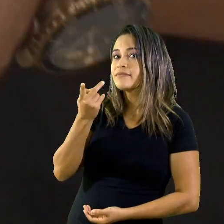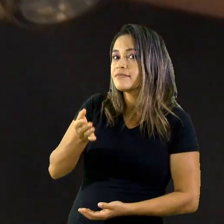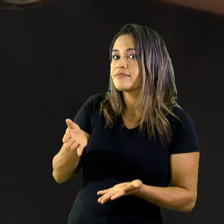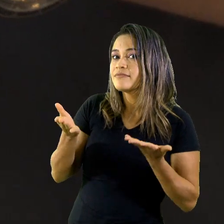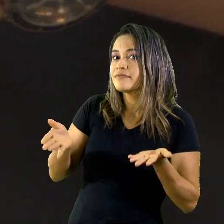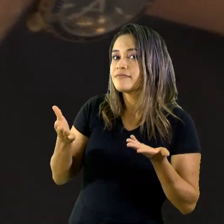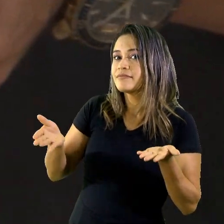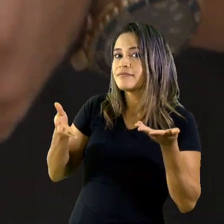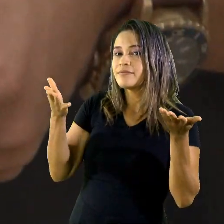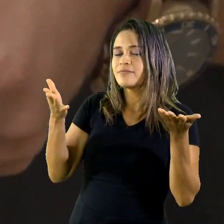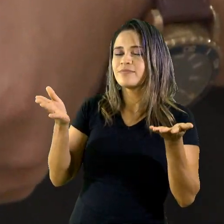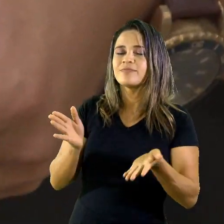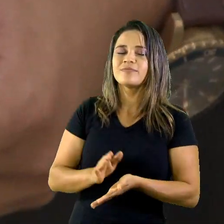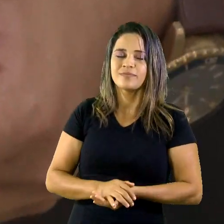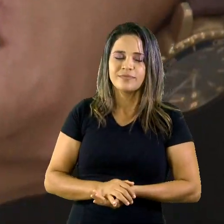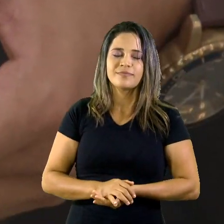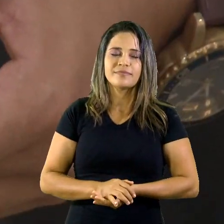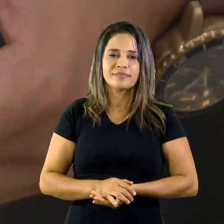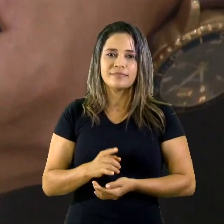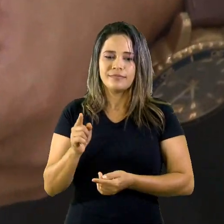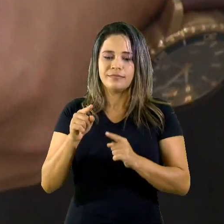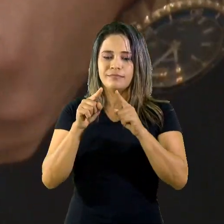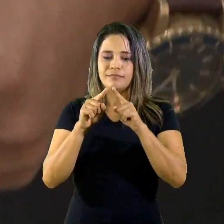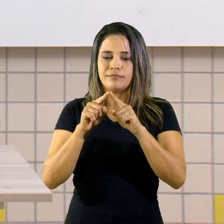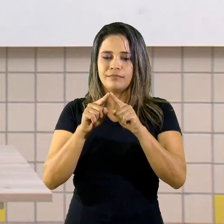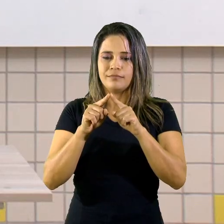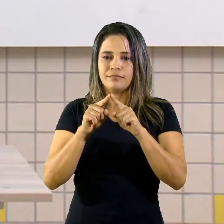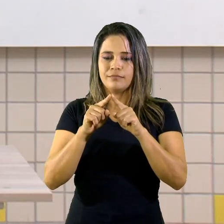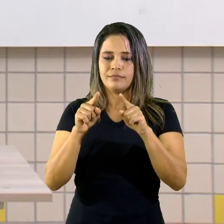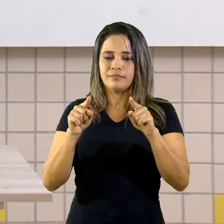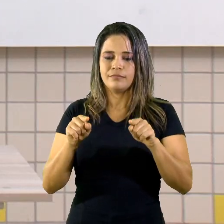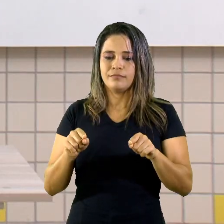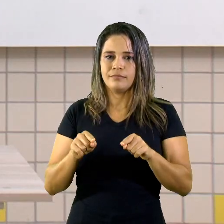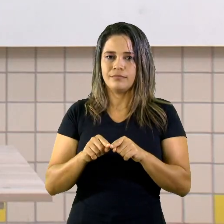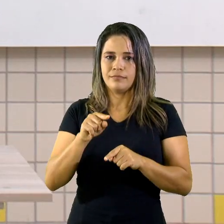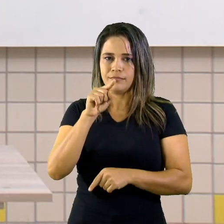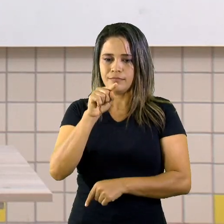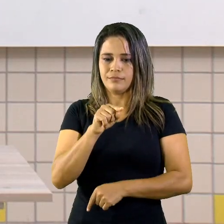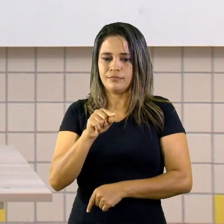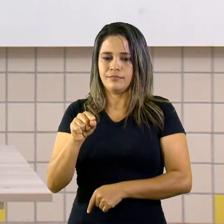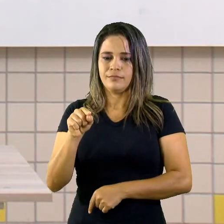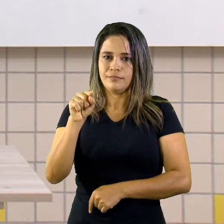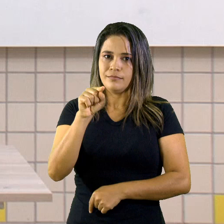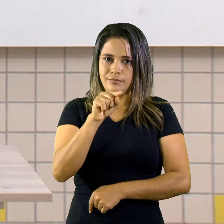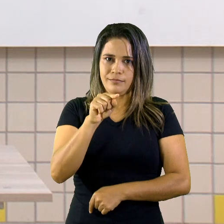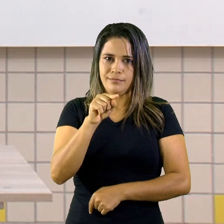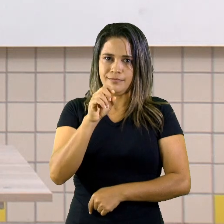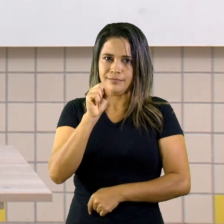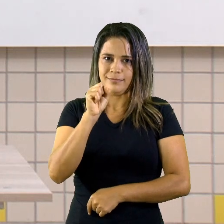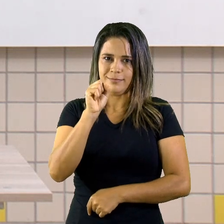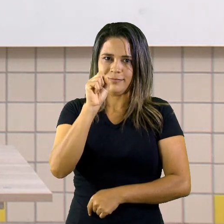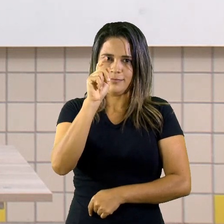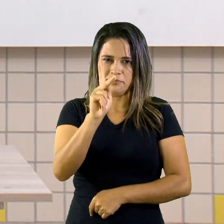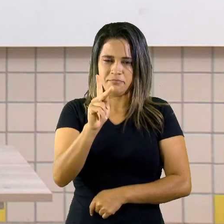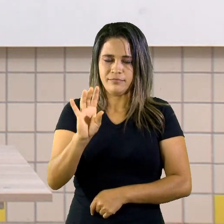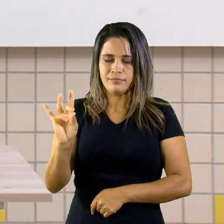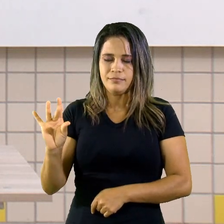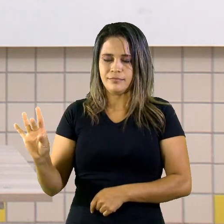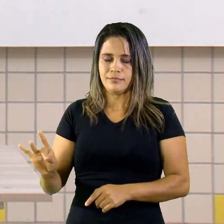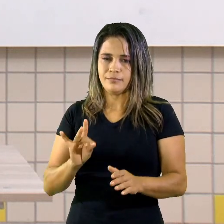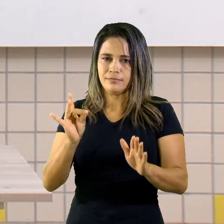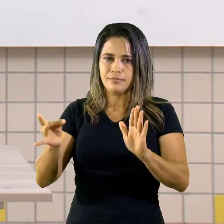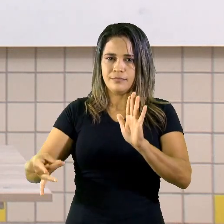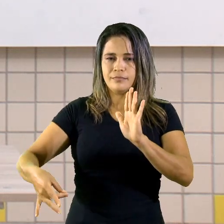alto? Isso daqui é um quadrado, exatamente. Um quadrado. Vou grudar o meu adesivo e